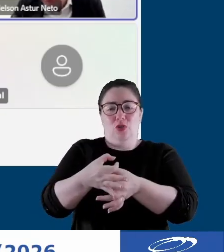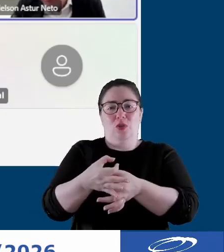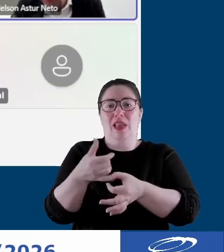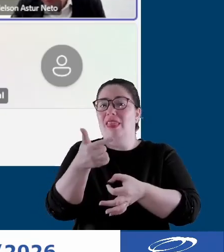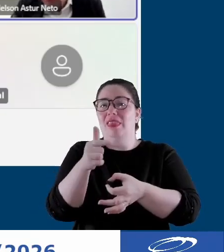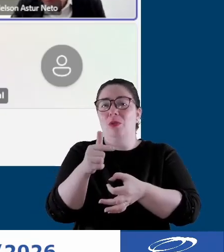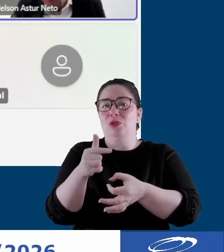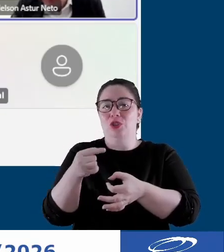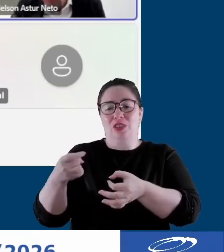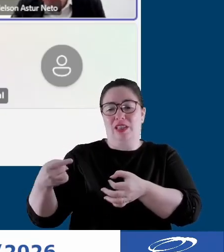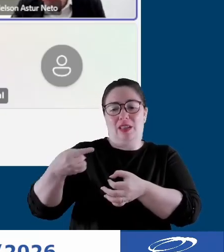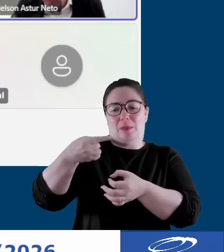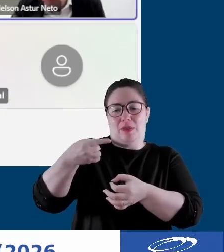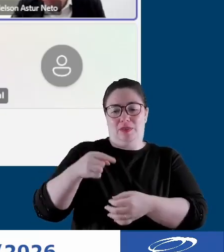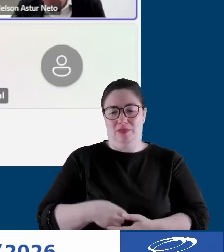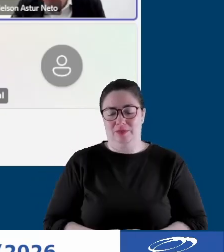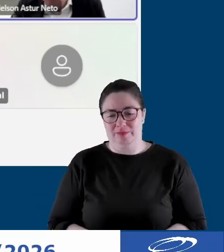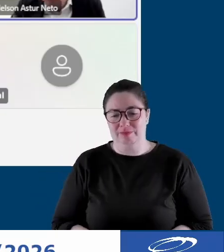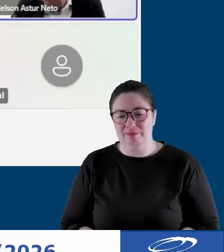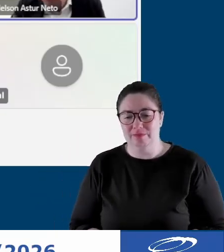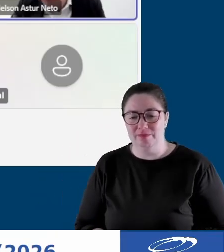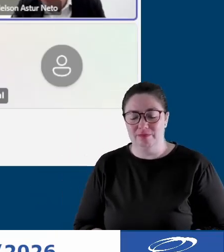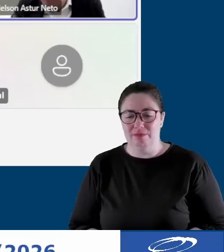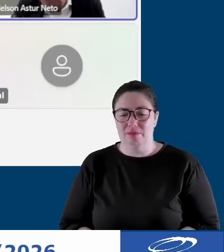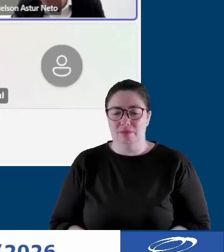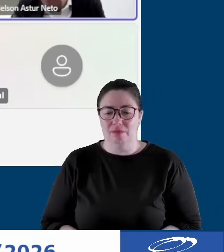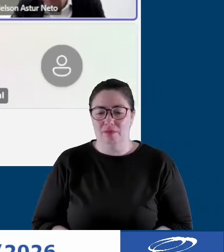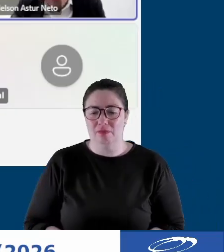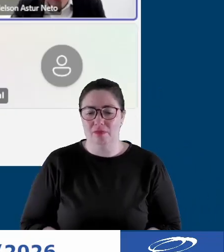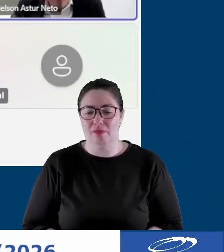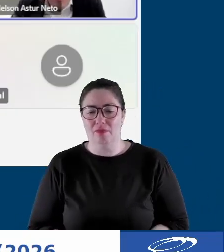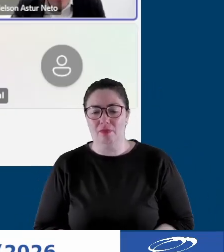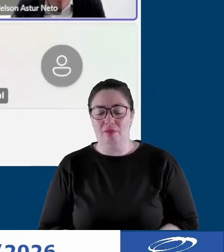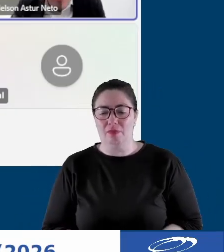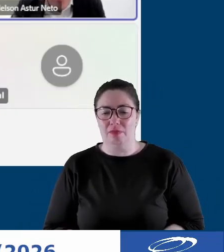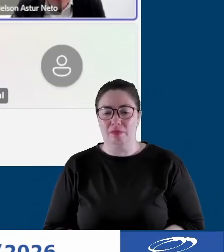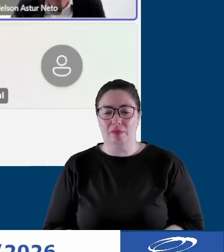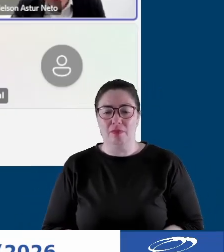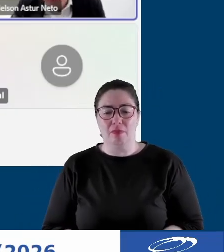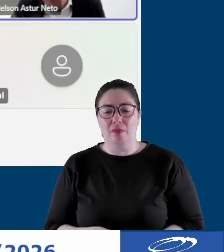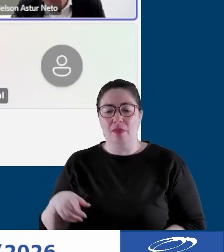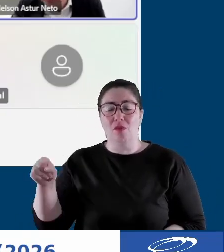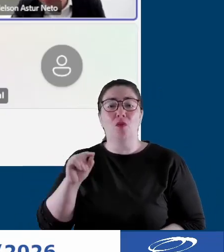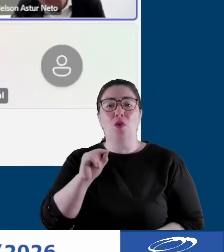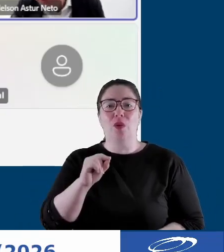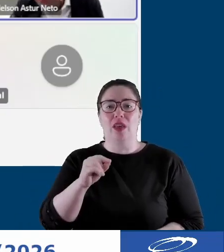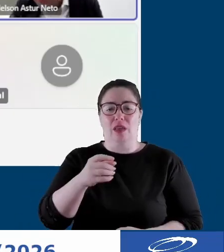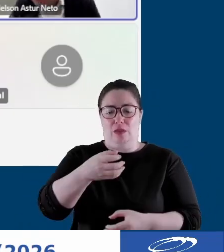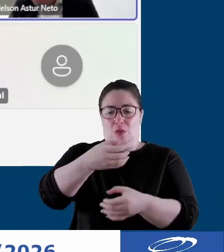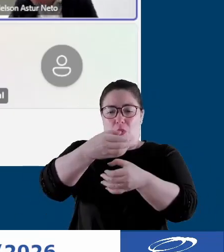tem aqui uma espondilodicite pós-operatória erosiva e um desabamento